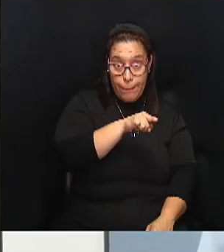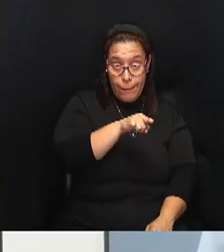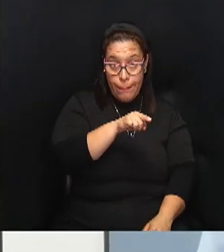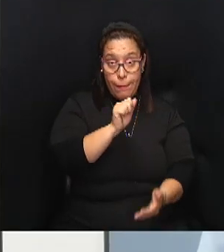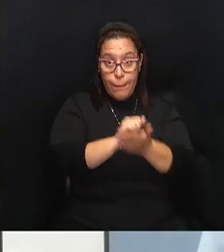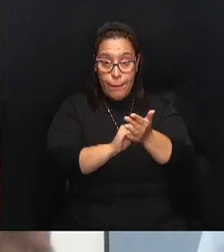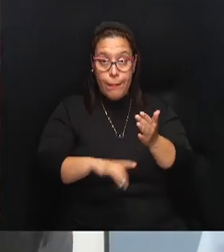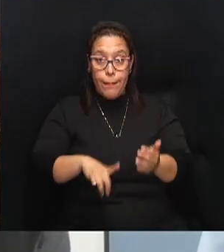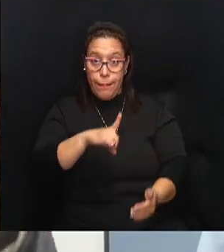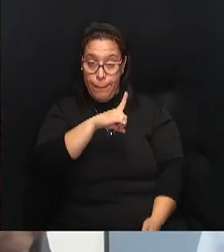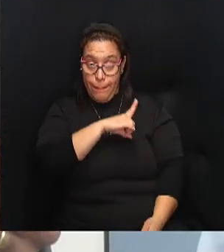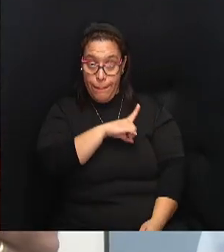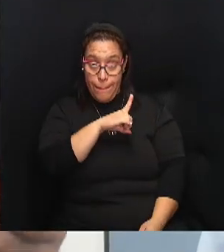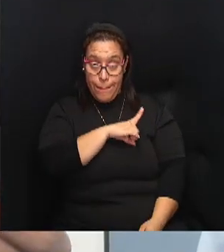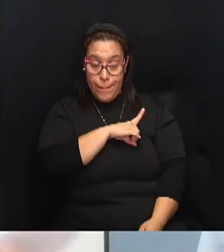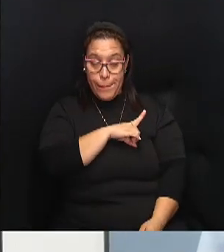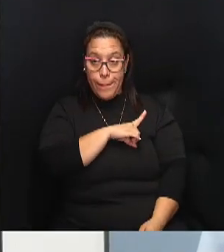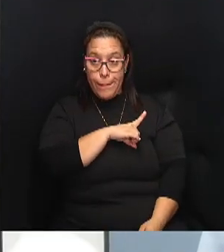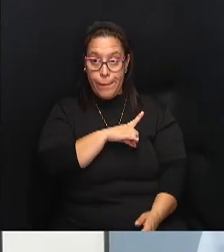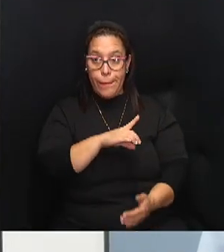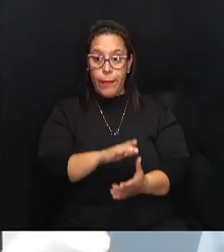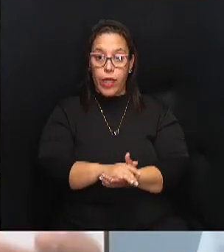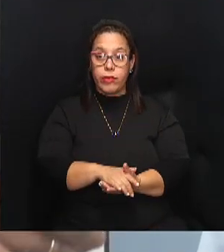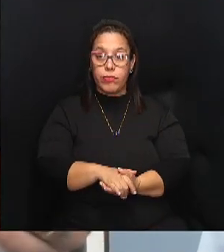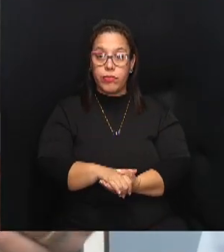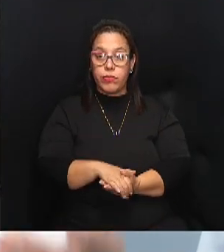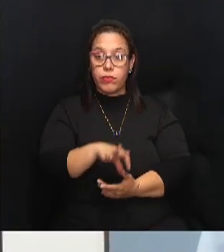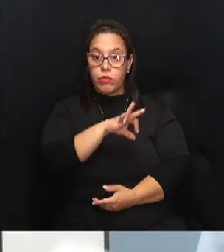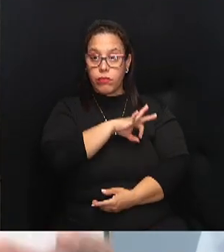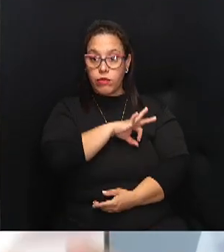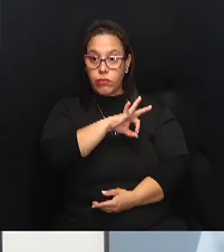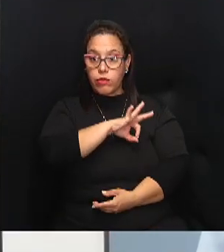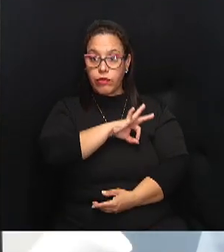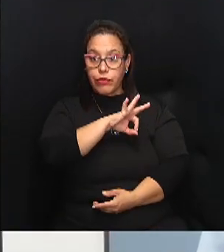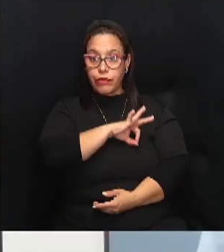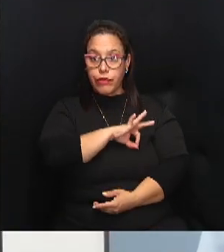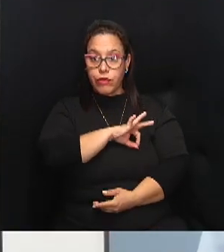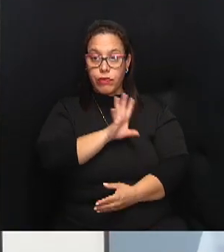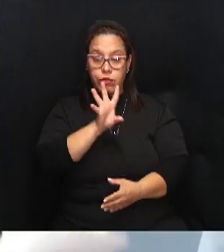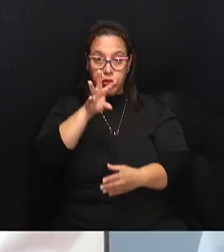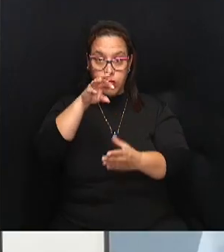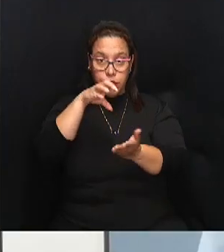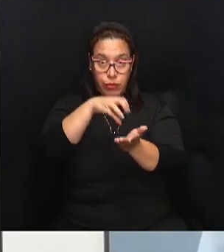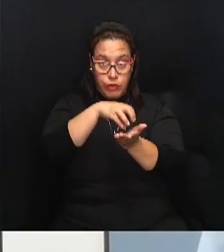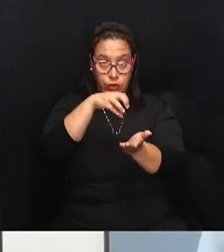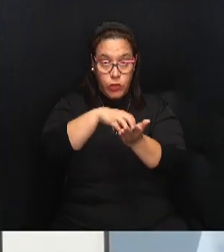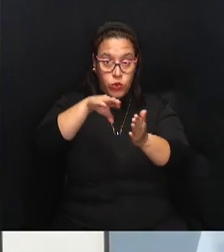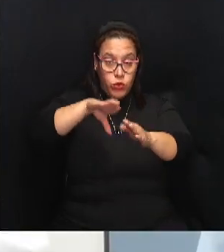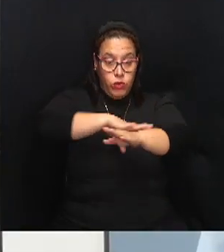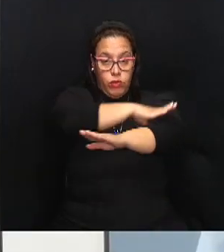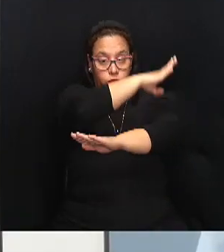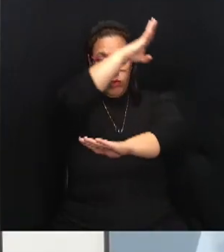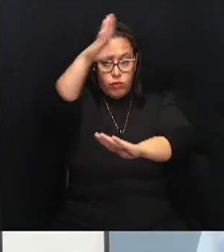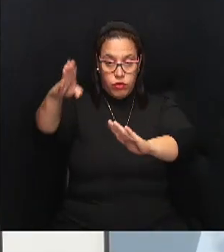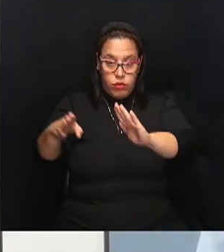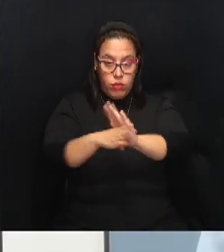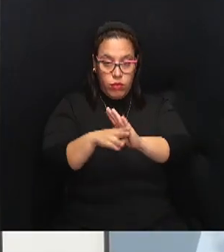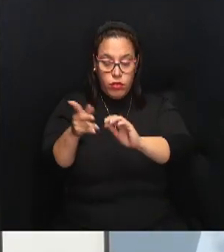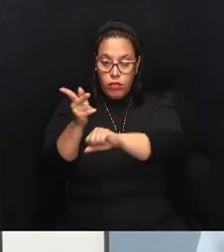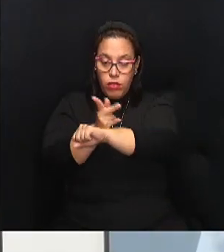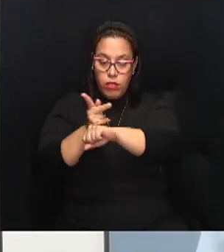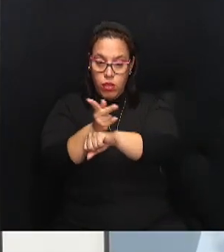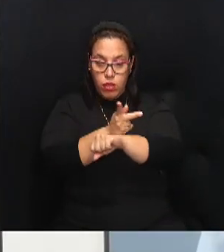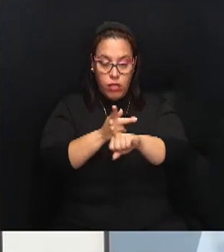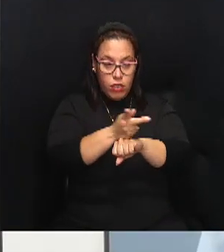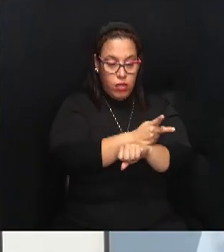atividade delegada, né? Policiais que estarão no centro da cidade o dia inteiro atrás dessas